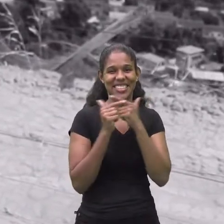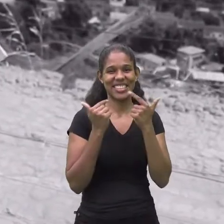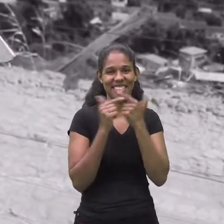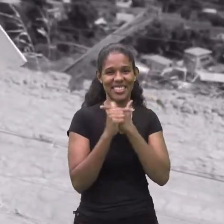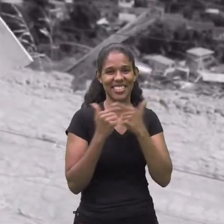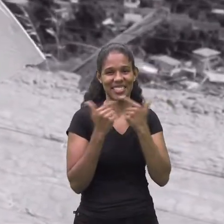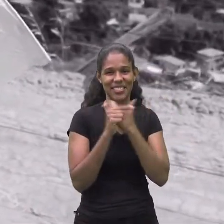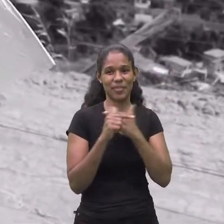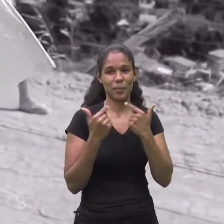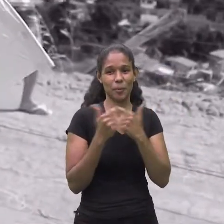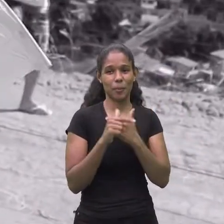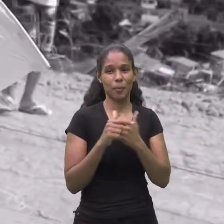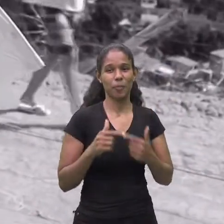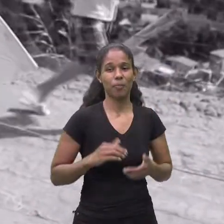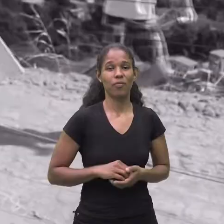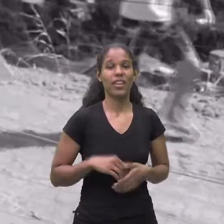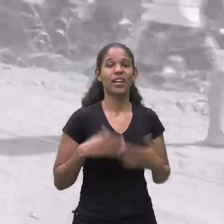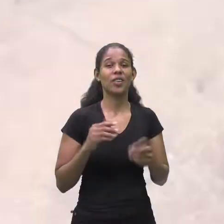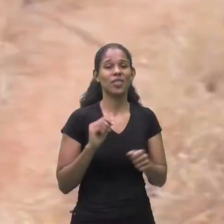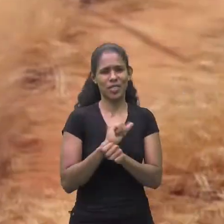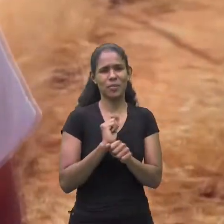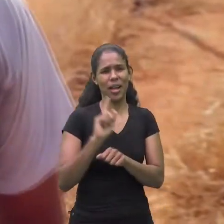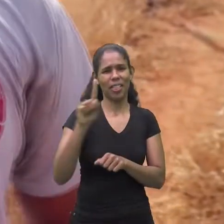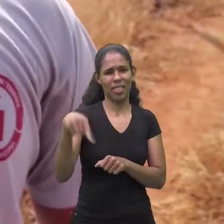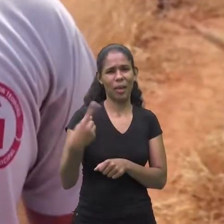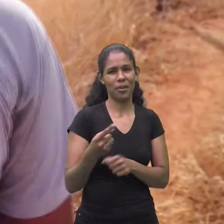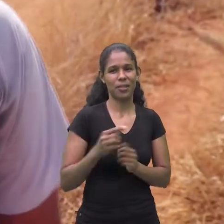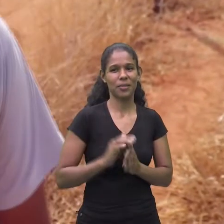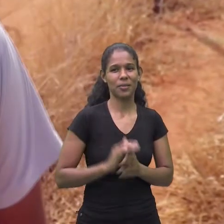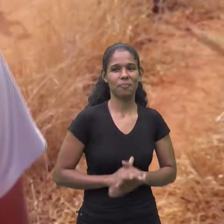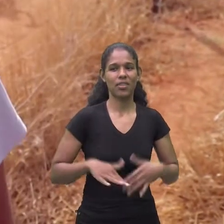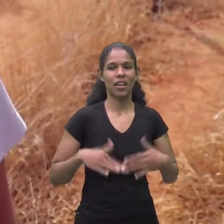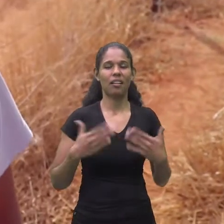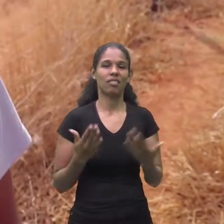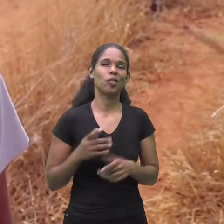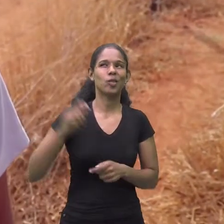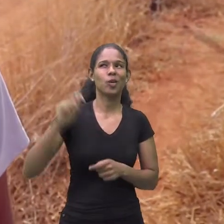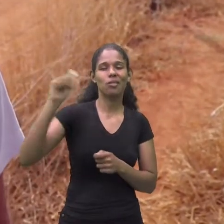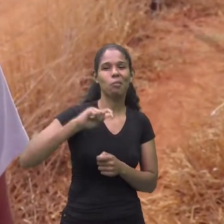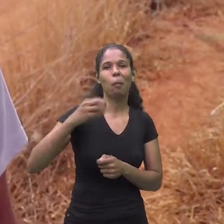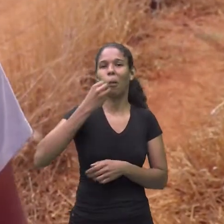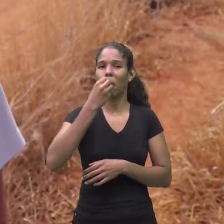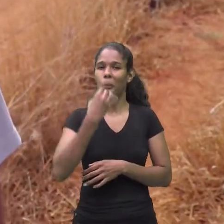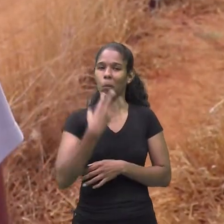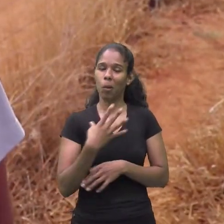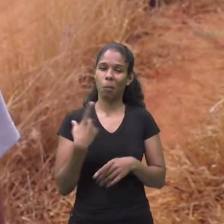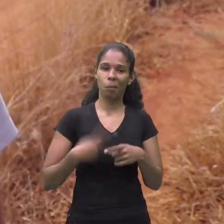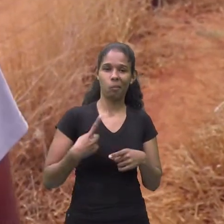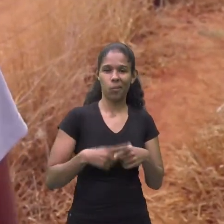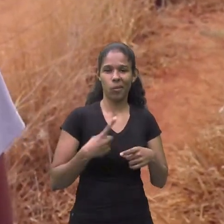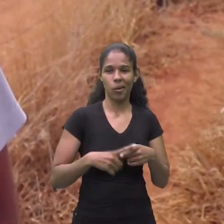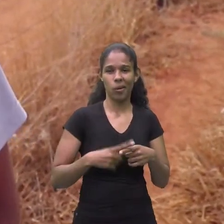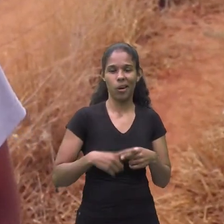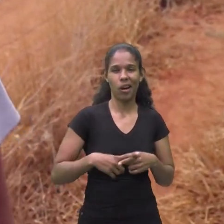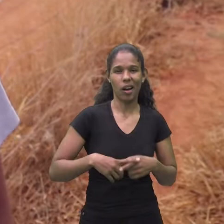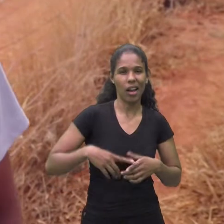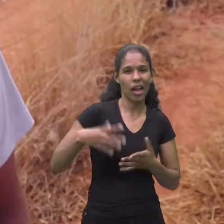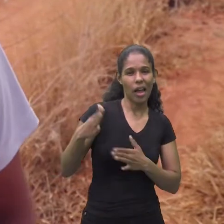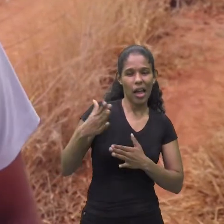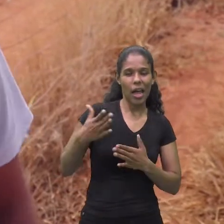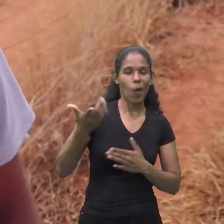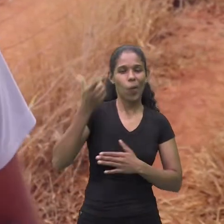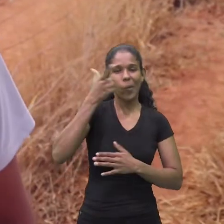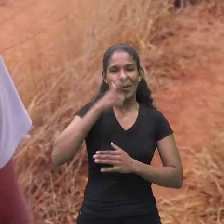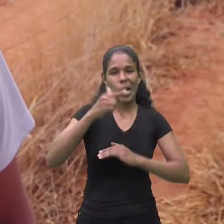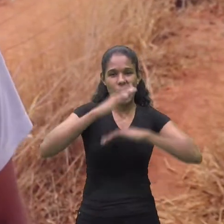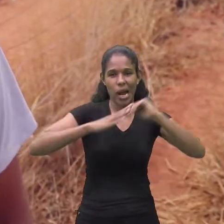Ô, moça, melhor eu pegar em outro momento, pode? Soltar a pipa é bom, porque você vem a um lugar livre, né, como esse. Você fica